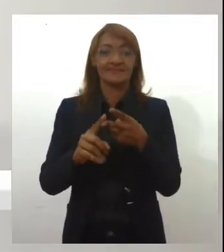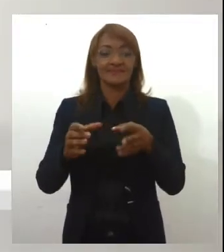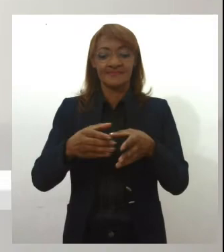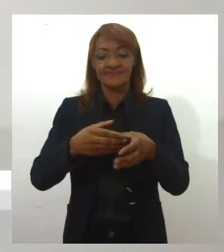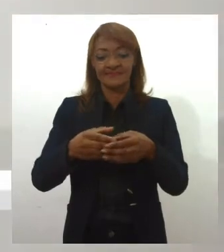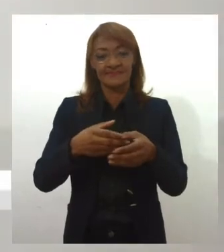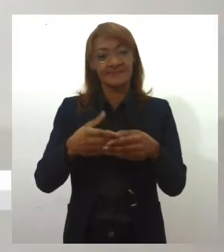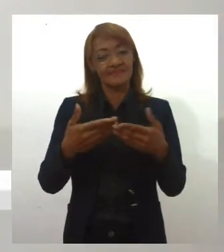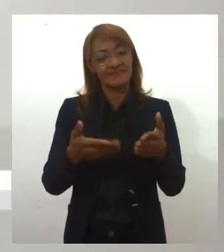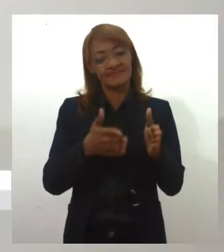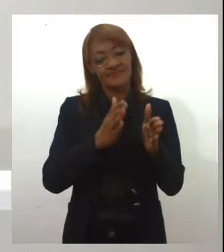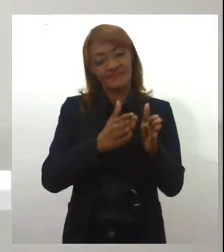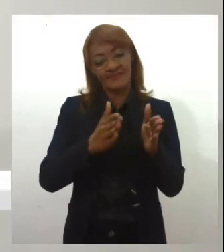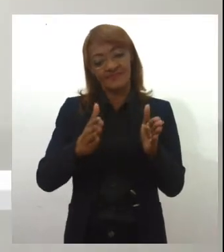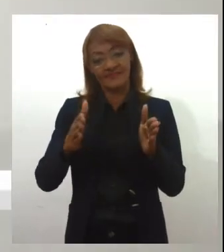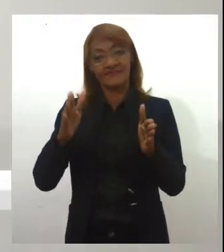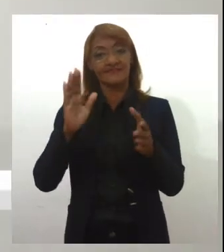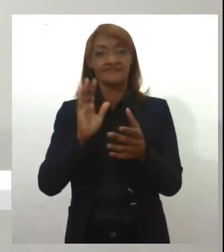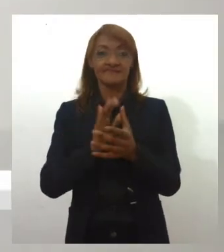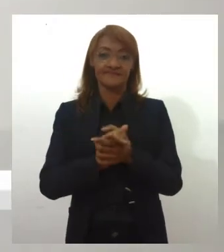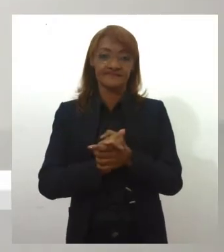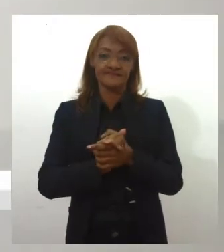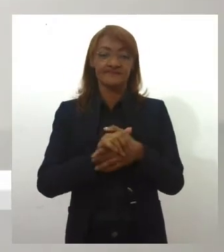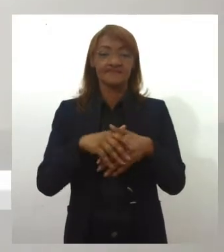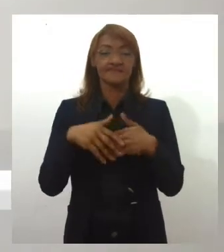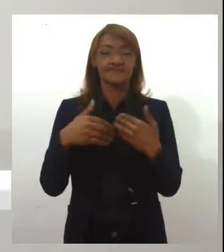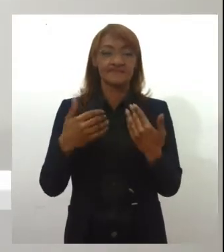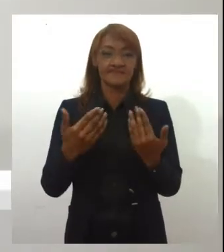isso para os seus filhos, né? Então,